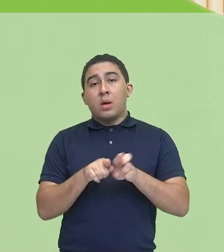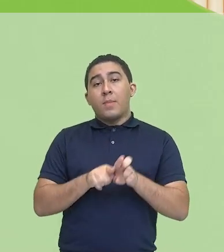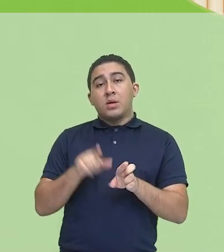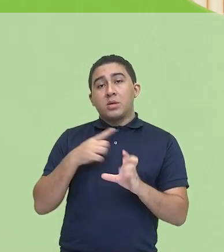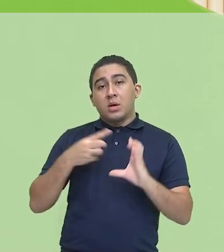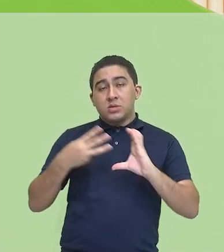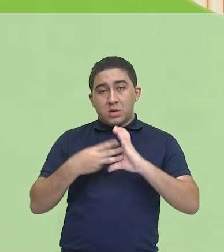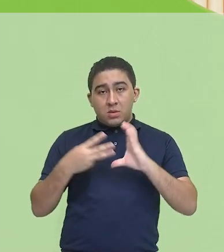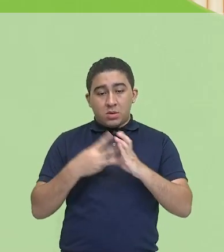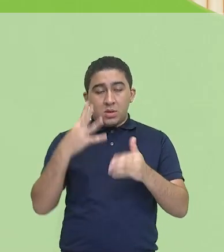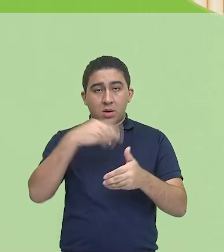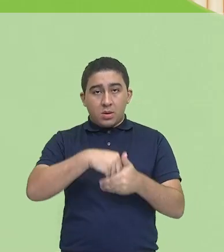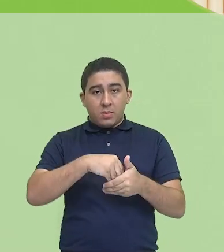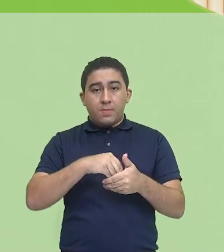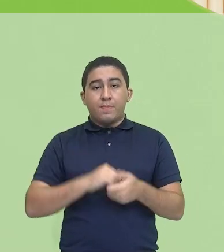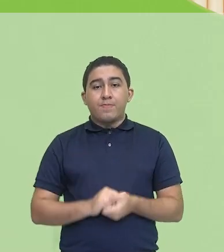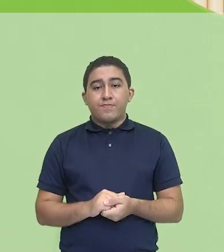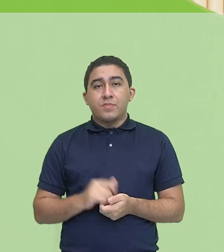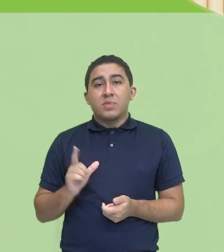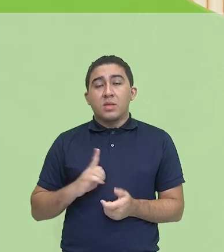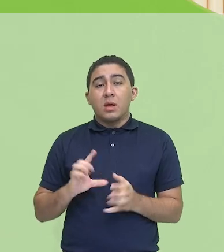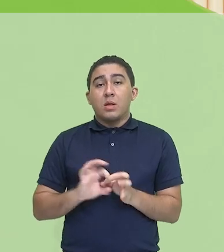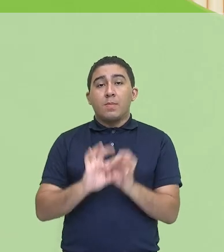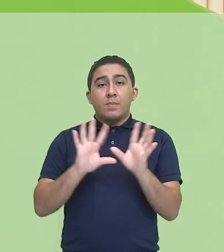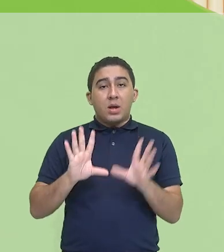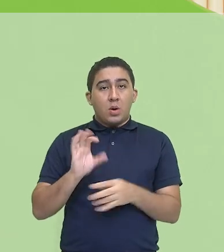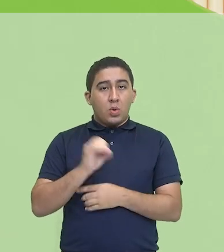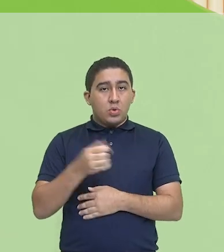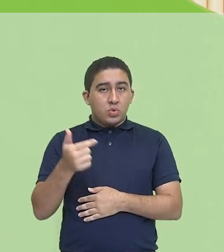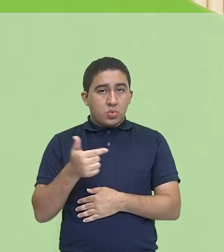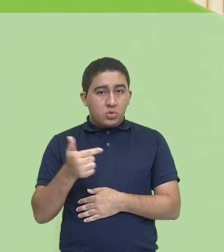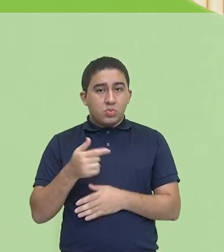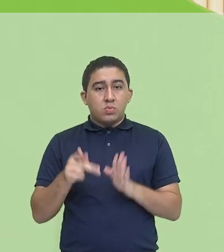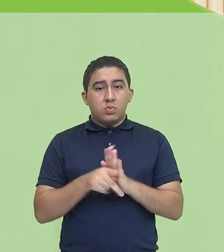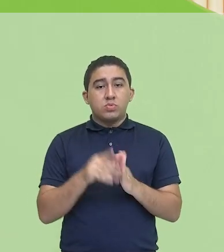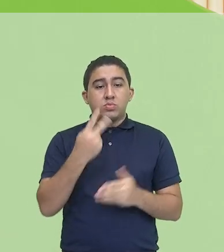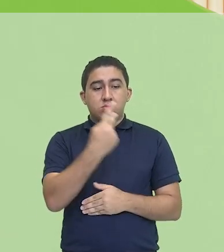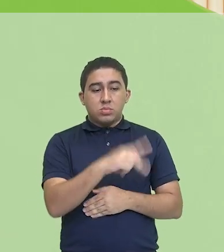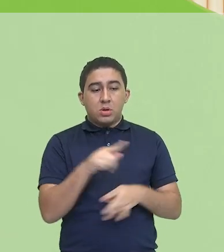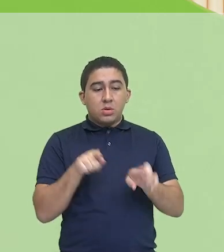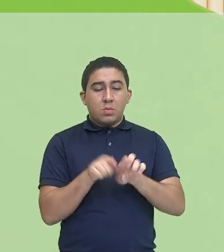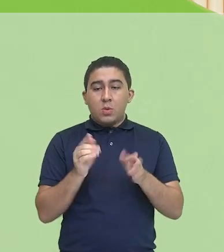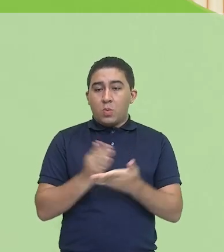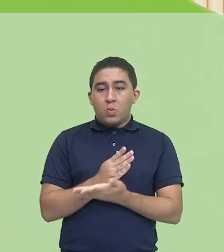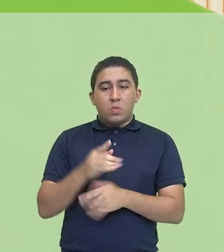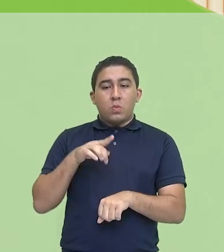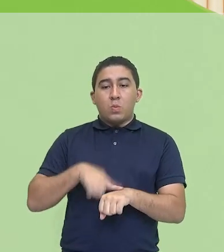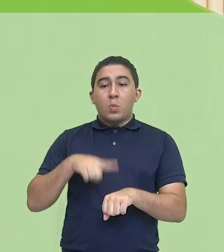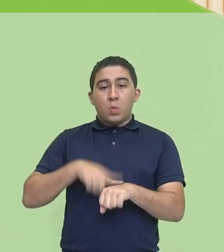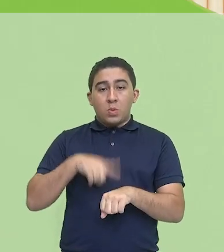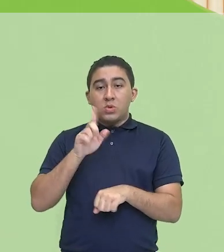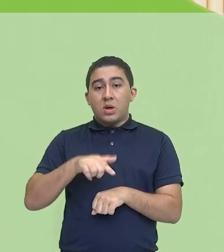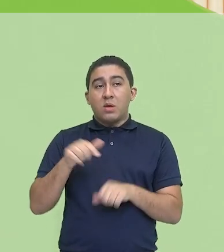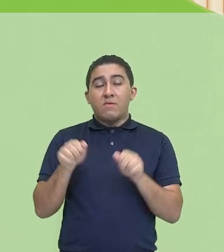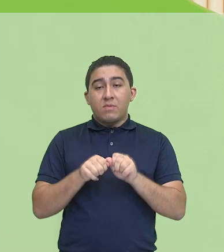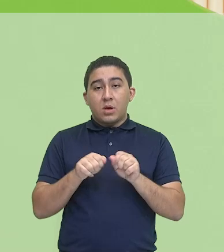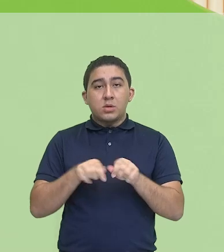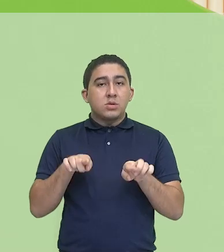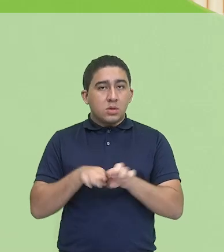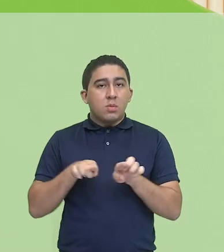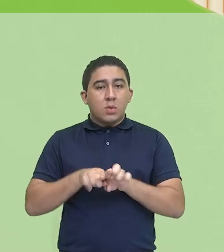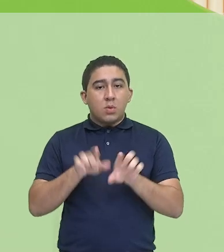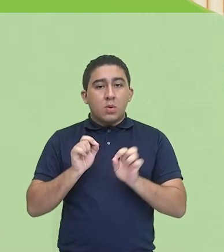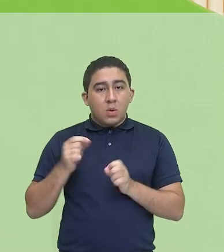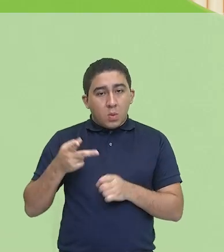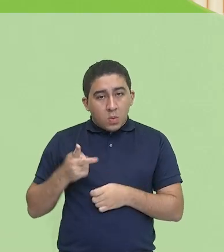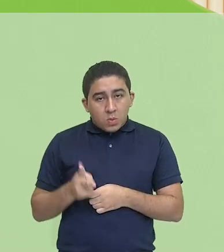celular. À medida que ela libera oxigênio no processo de fotossíntese, em algum momento ela também vai consumir esse